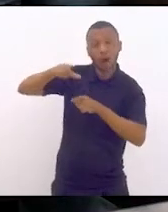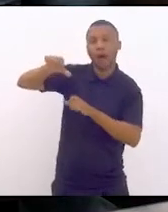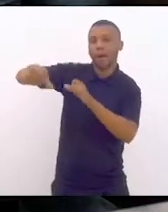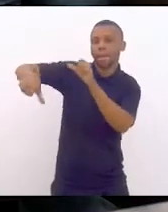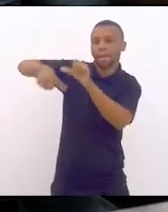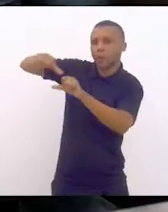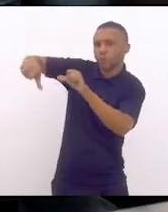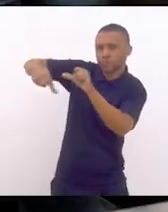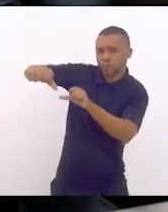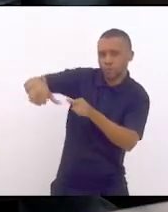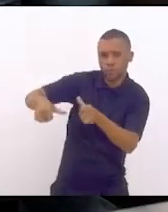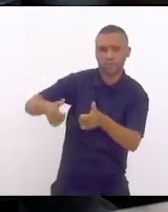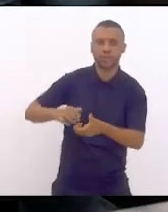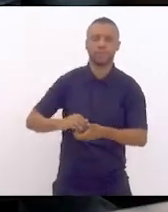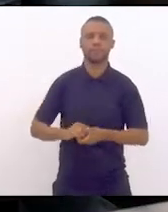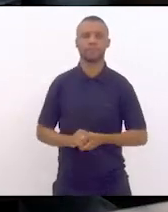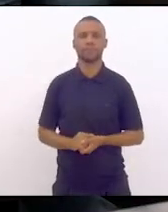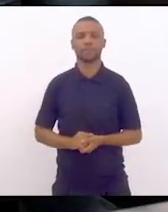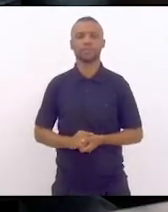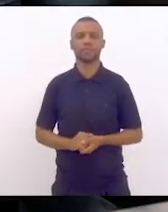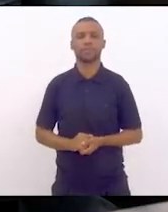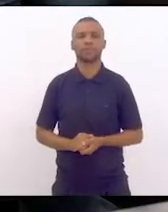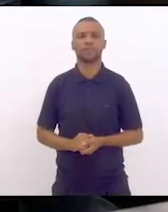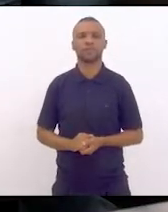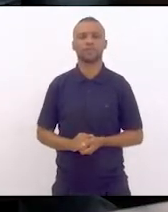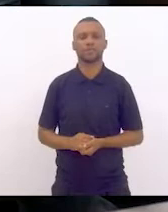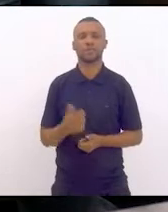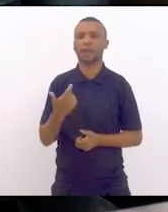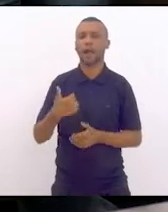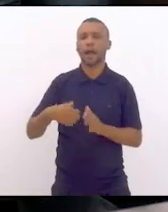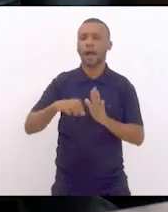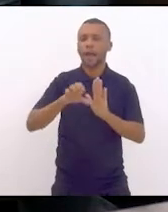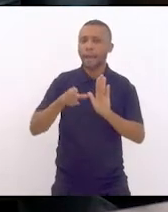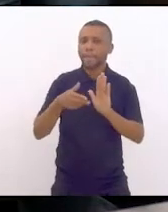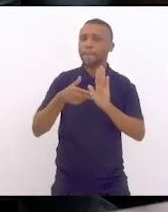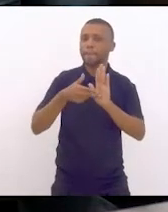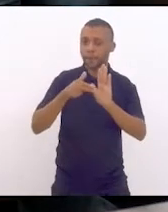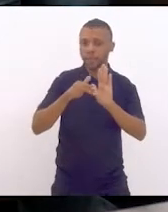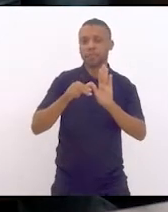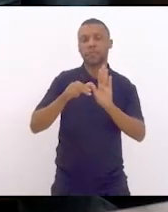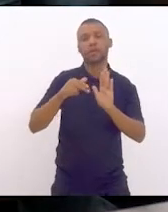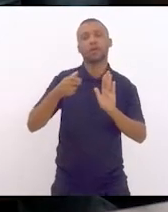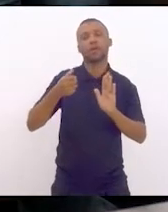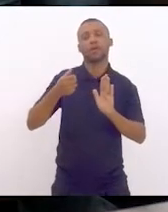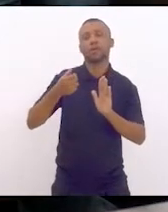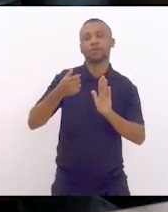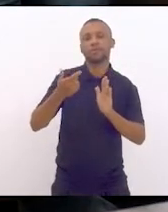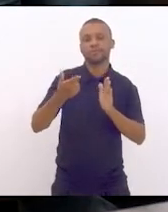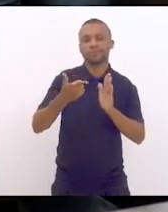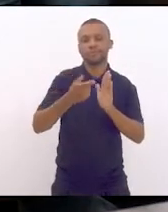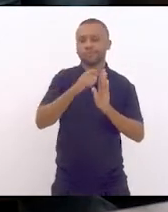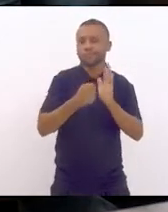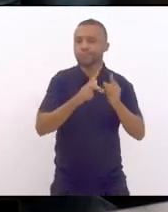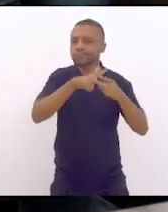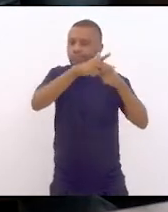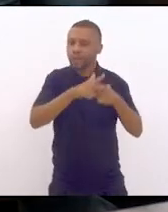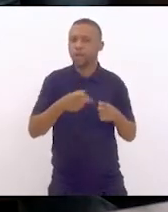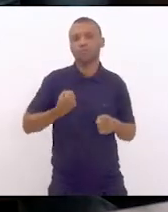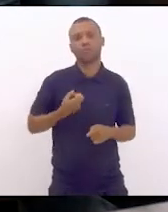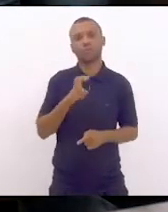e abscissas. A emenda modificativa número 5, em relação ao